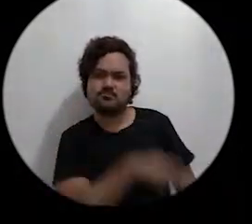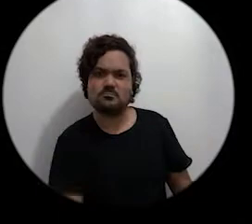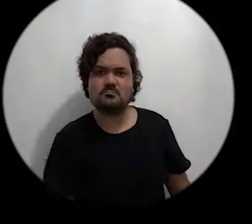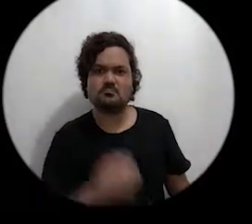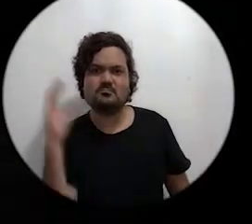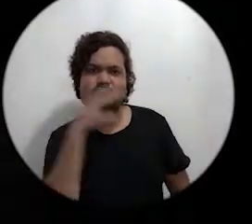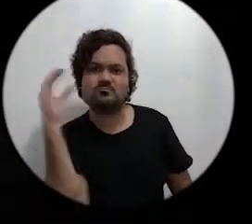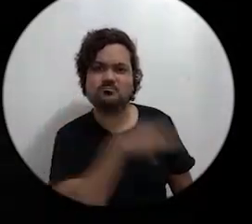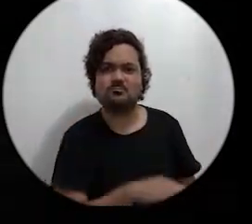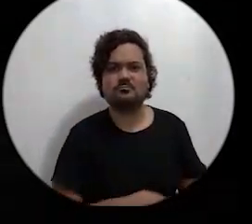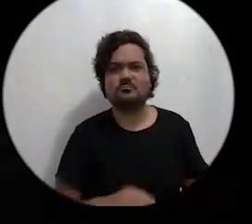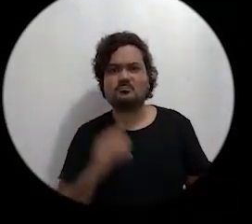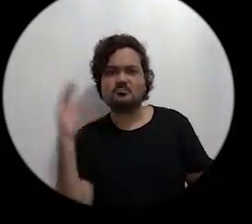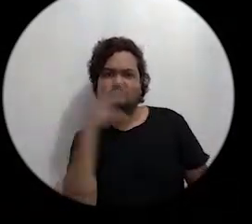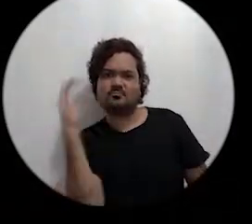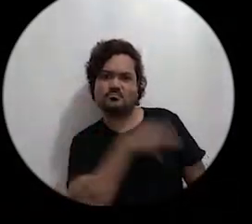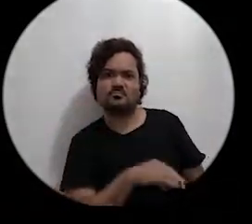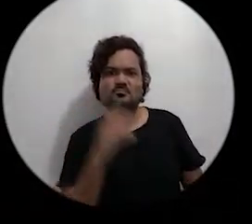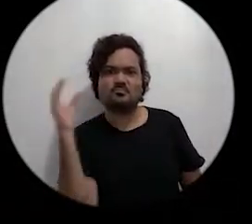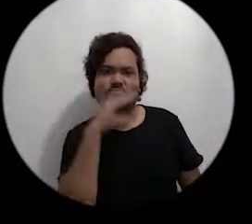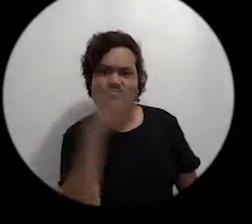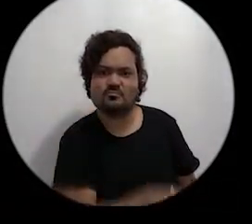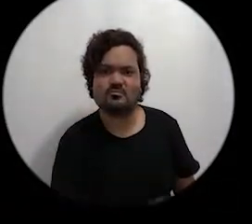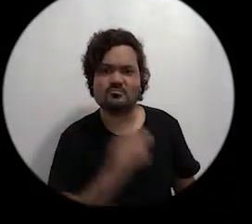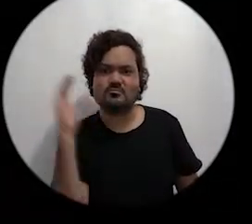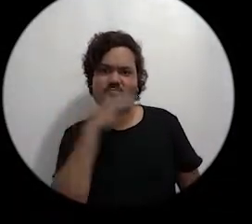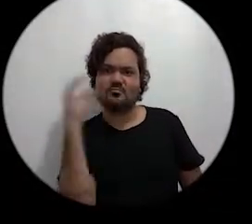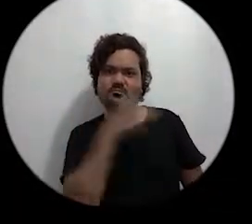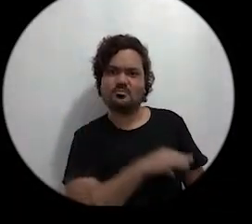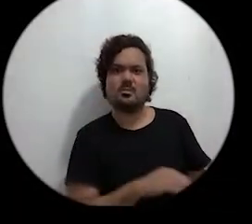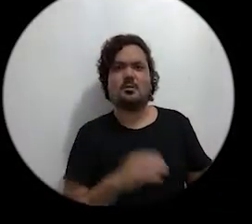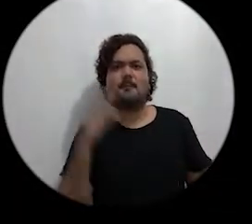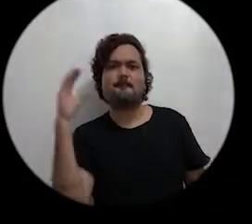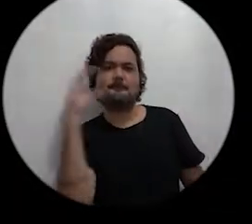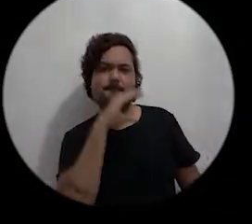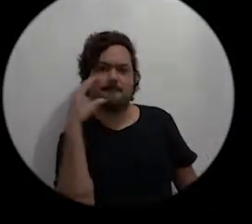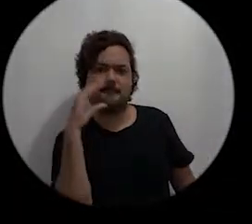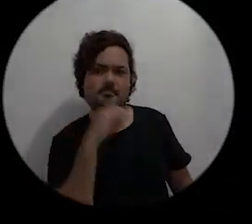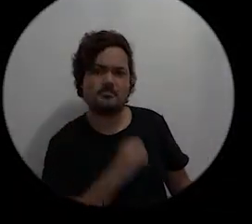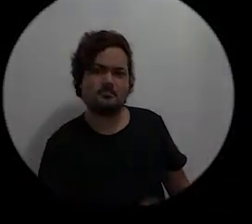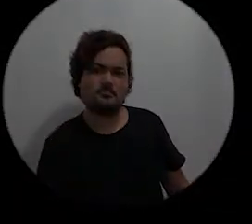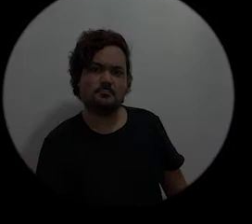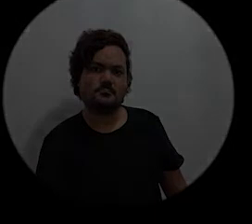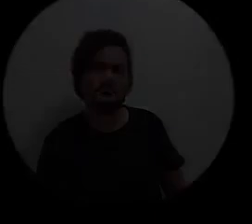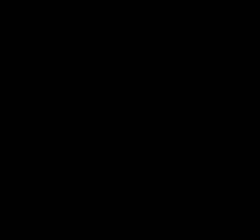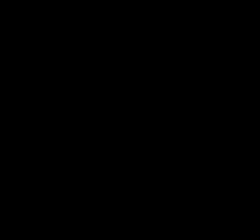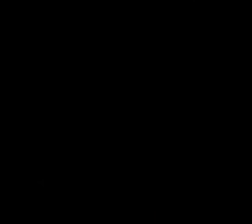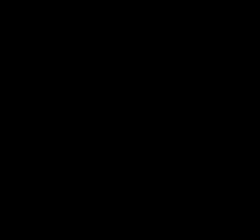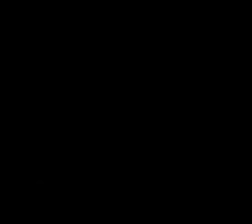rápido, rápido, rápido, rápido, rápido, rápido.